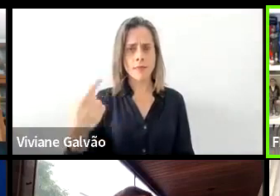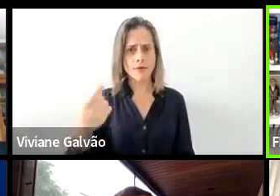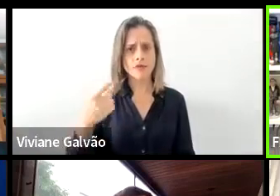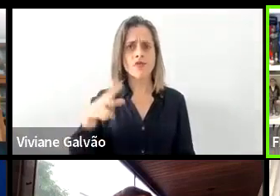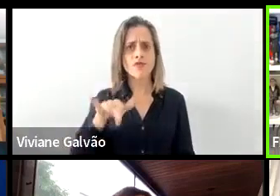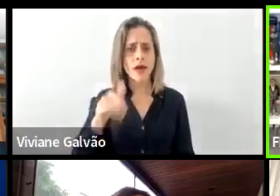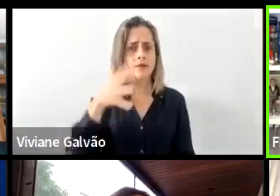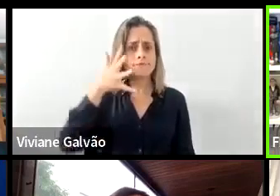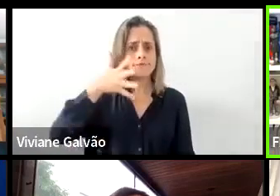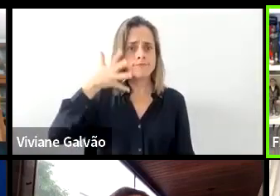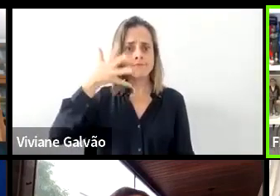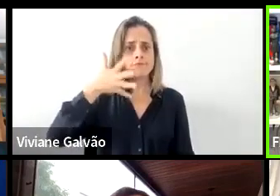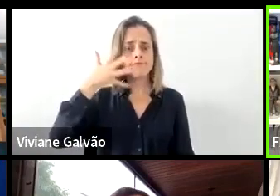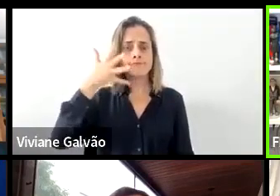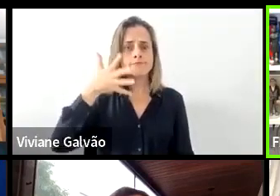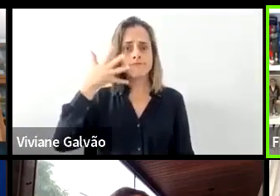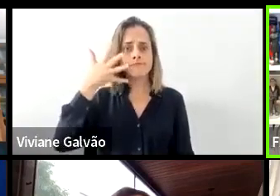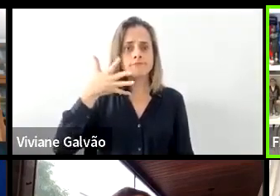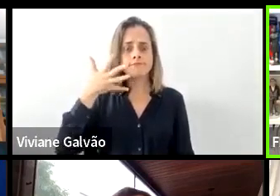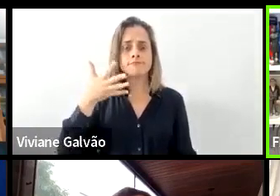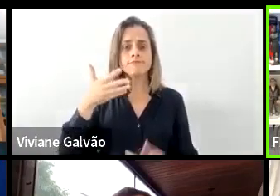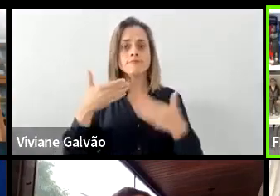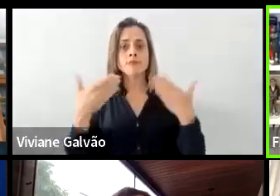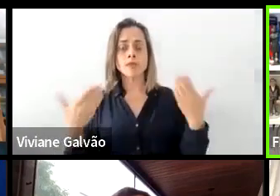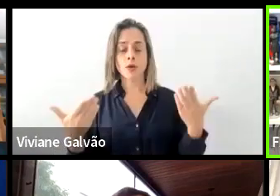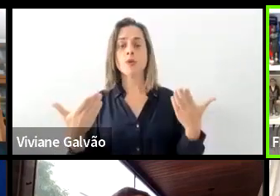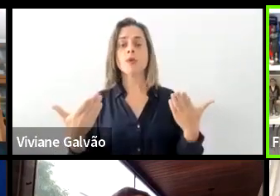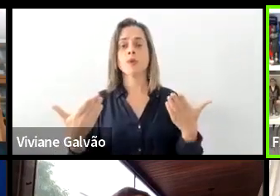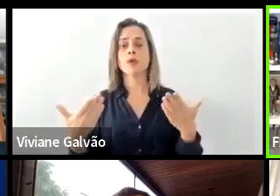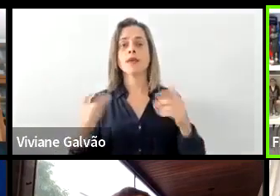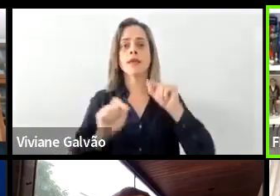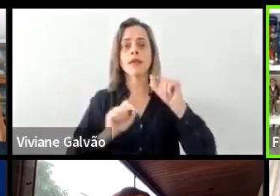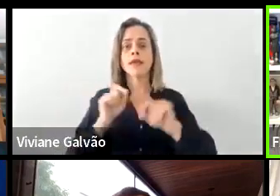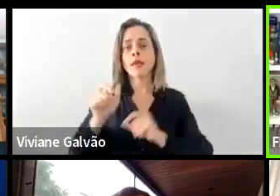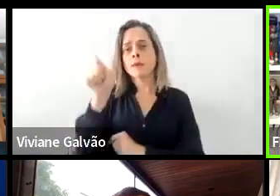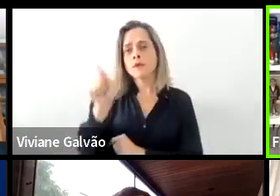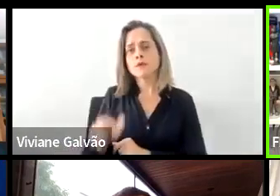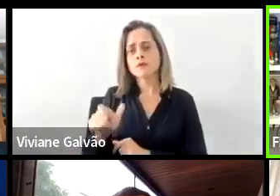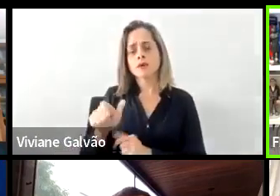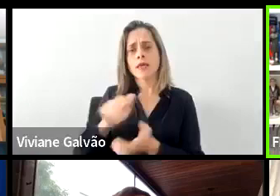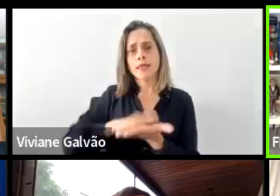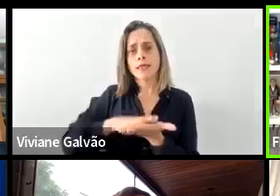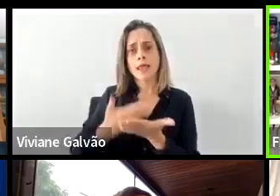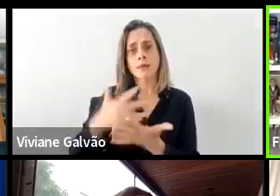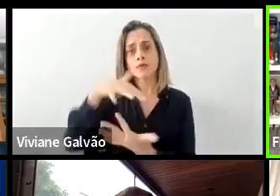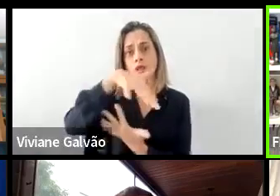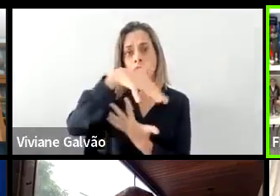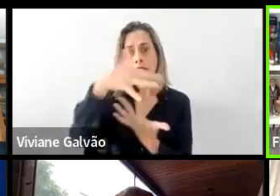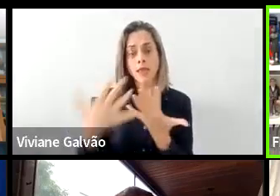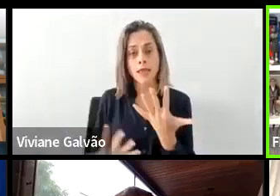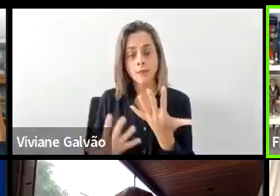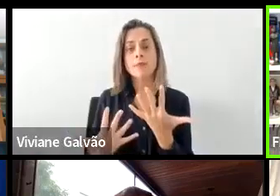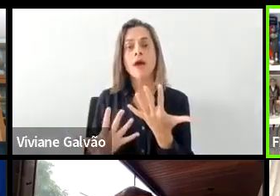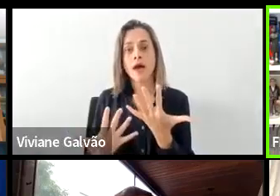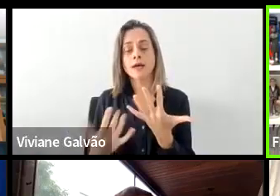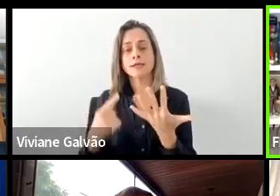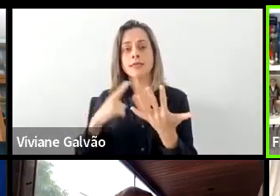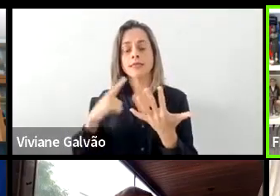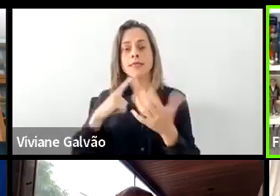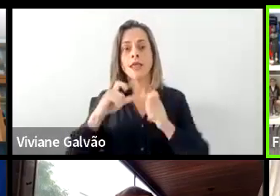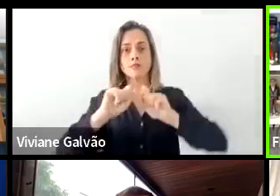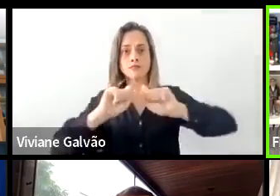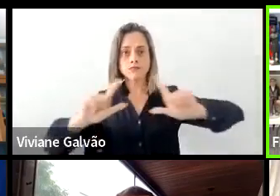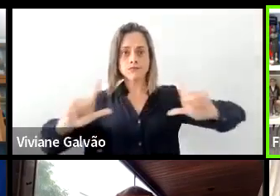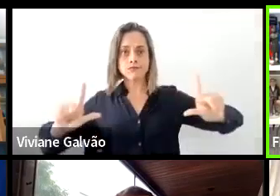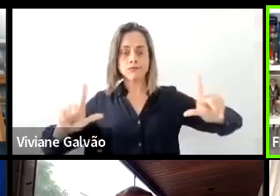o spotlight na intérprete de Libras, que está aqui. Então, vocês não verão o Peter. Se quiserem ver